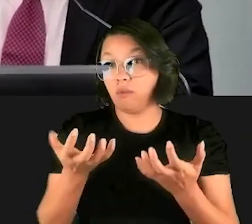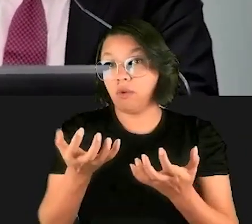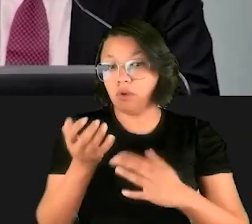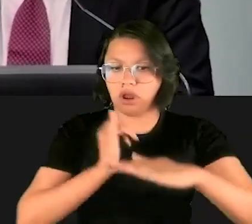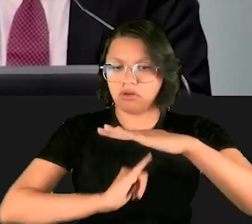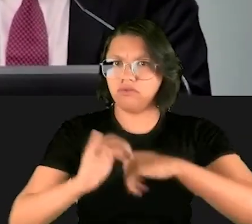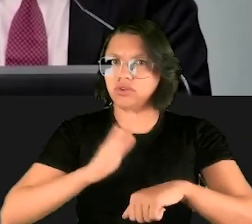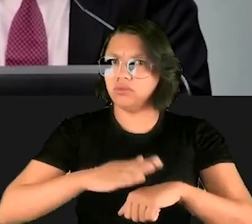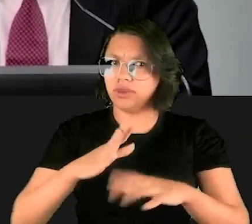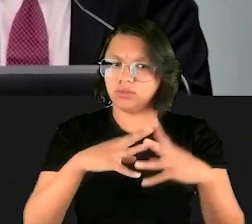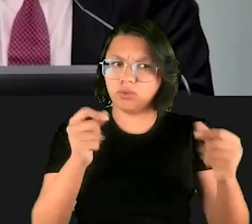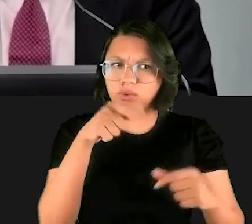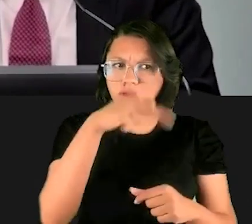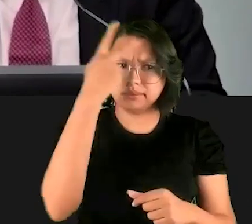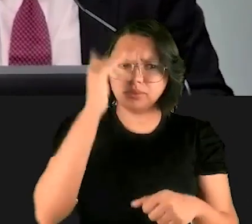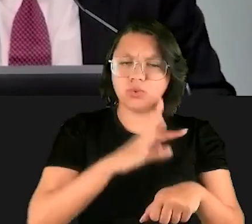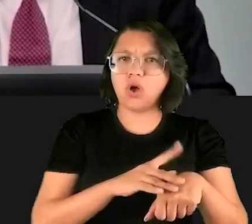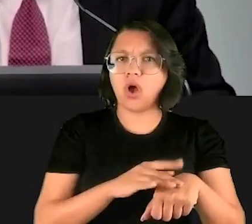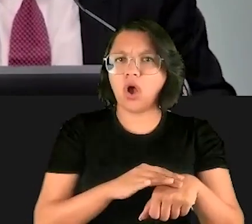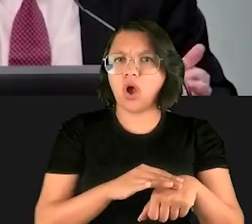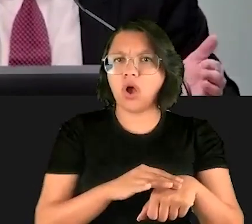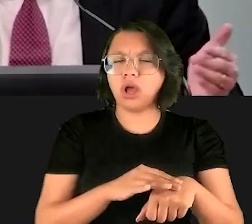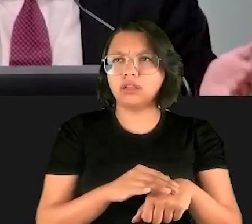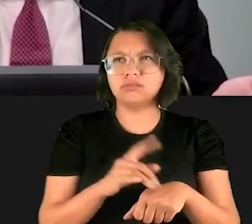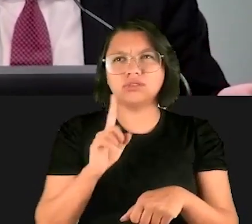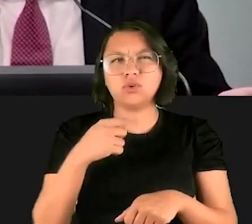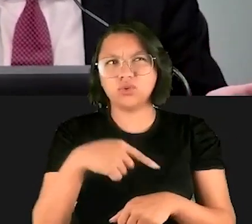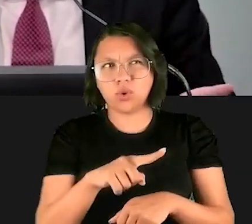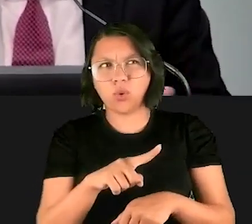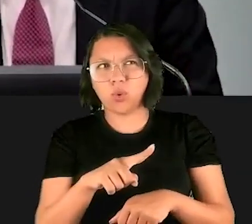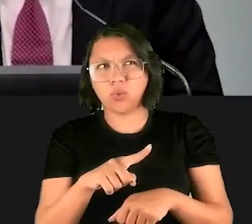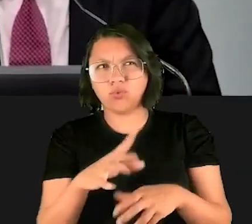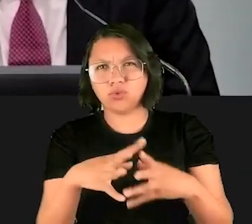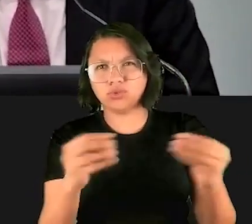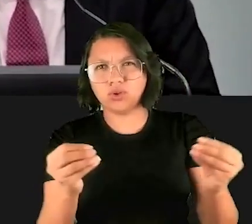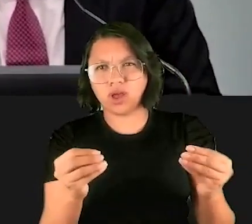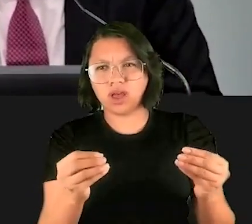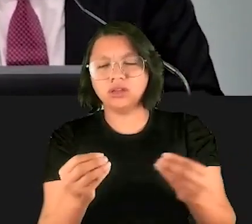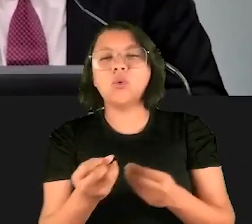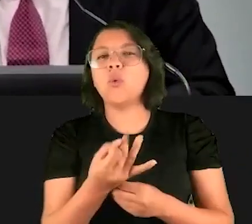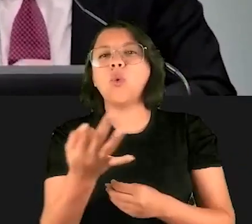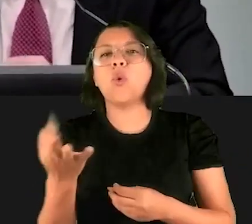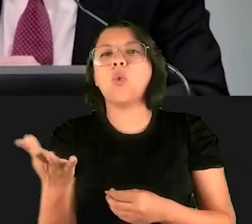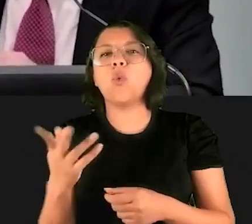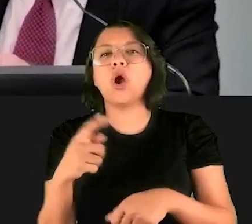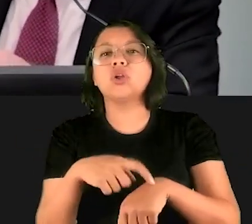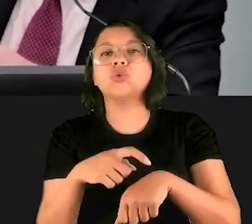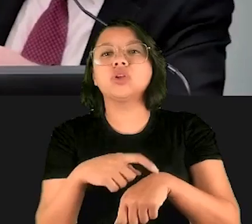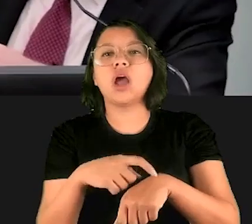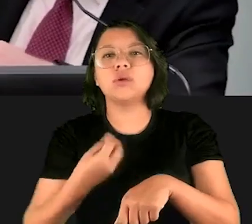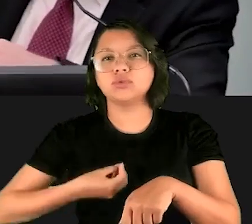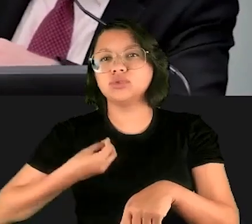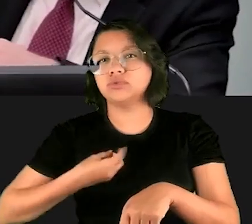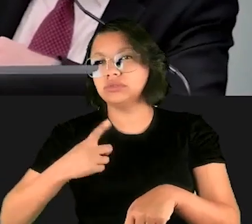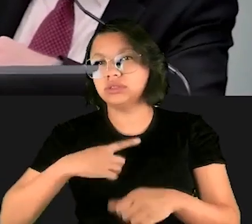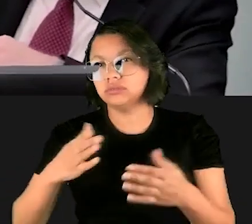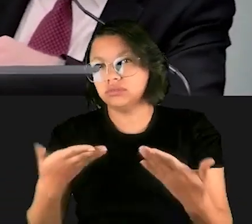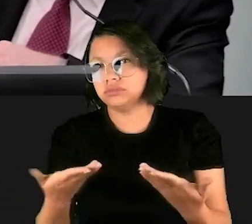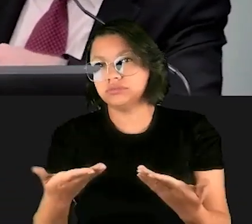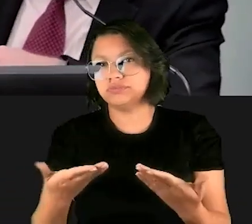paciente. Se eu não vou curar o paciente, então eu vou prolongar a sobrevida. Quanto tempo eu vou prolongar a sobrevida? Houve, Dr. Nelton,